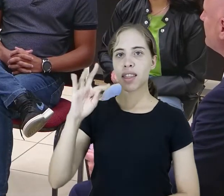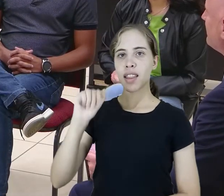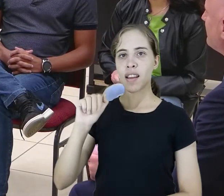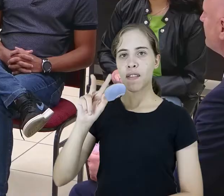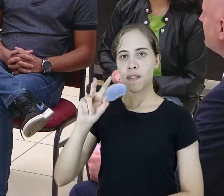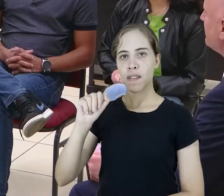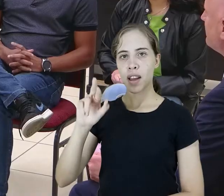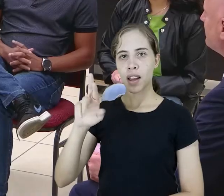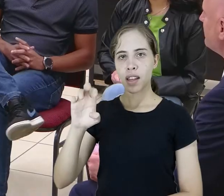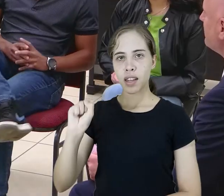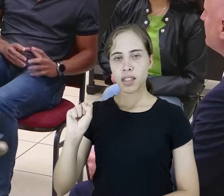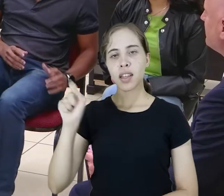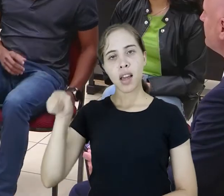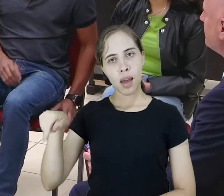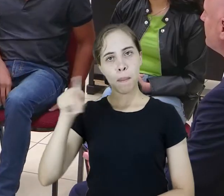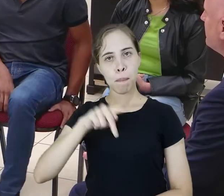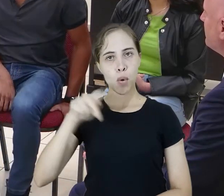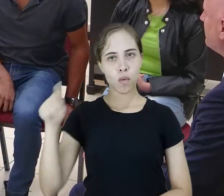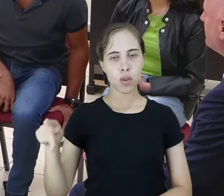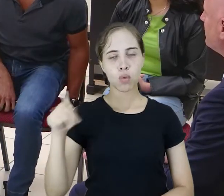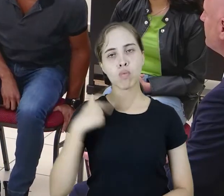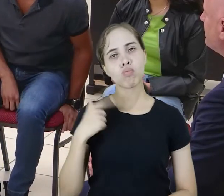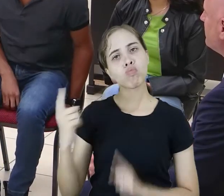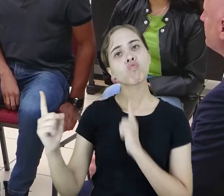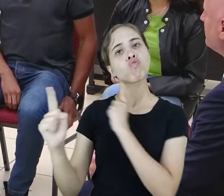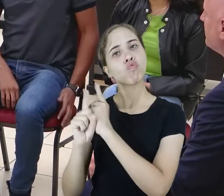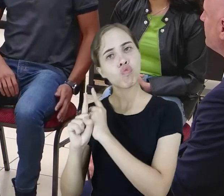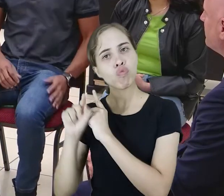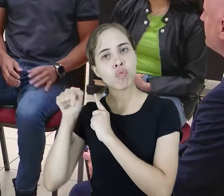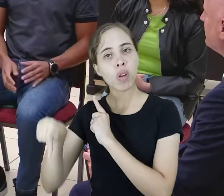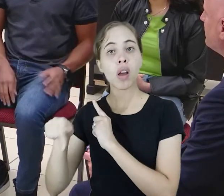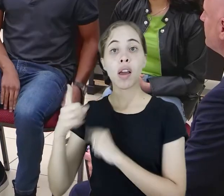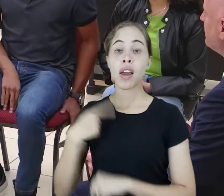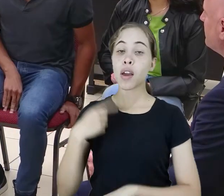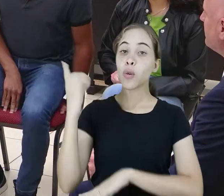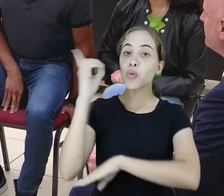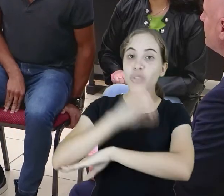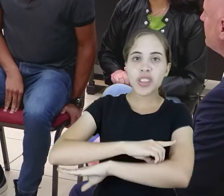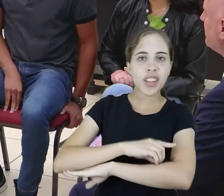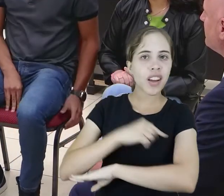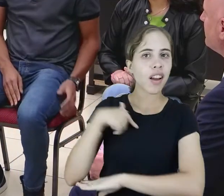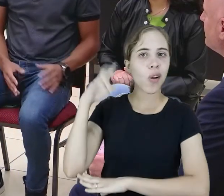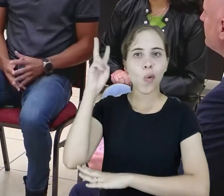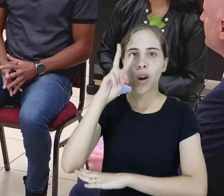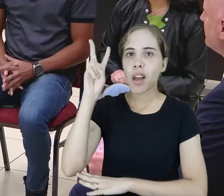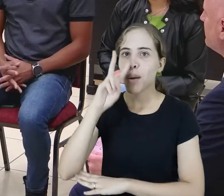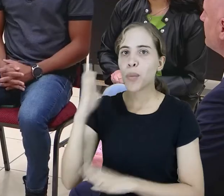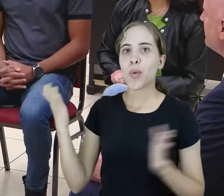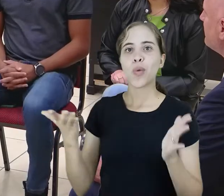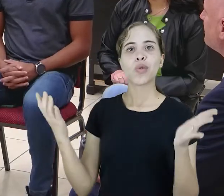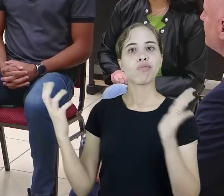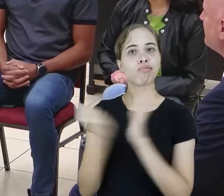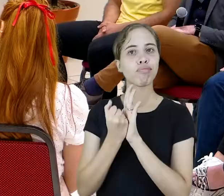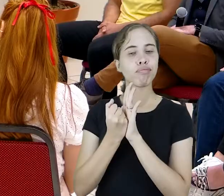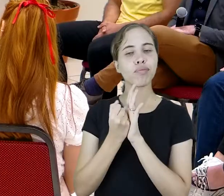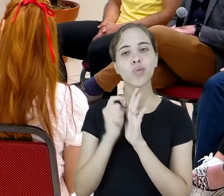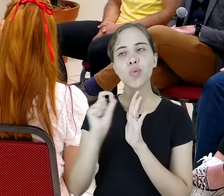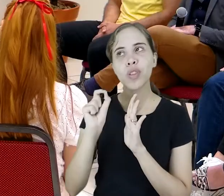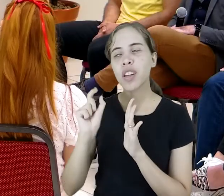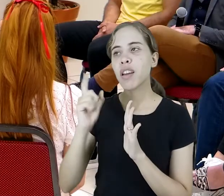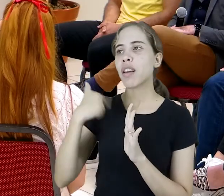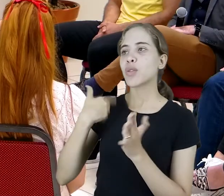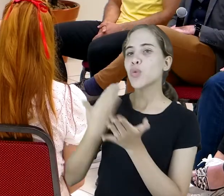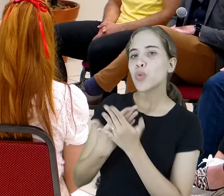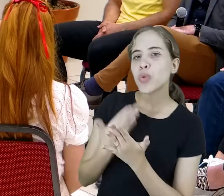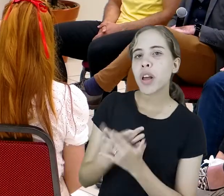Tavares. Ele foi o professor. E naquele dia, eu lembro até hoje do que a gente estava estudando. A gente